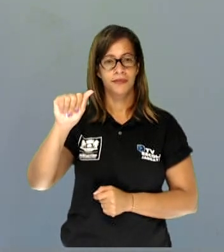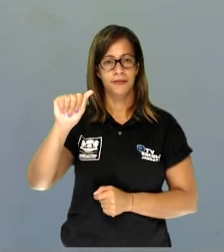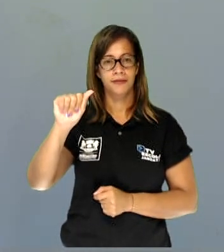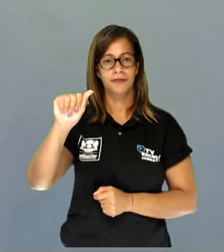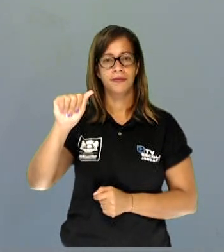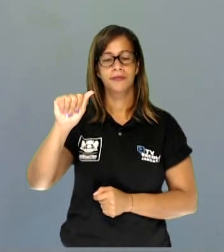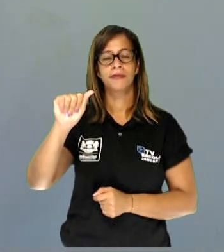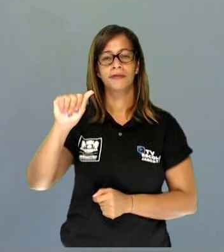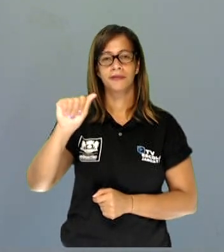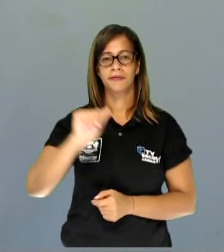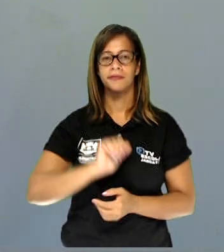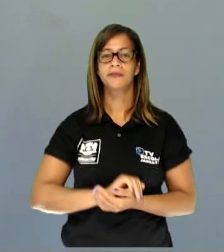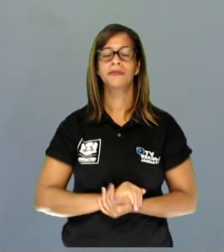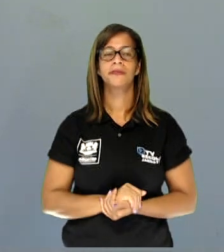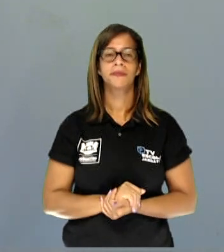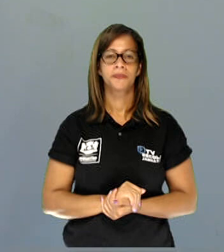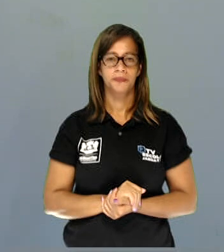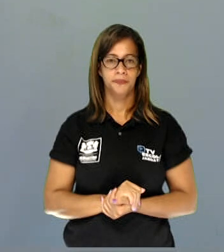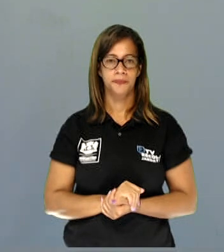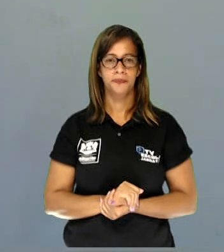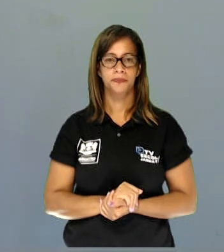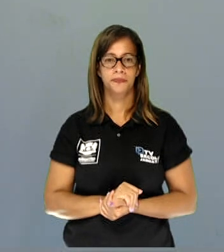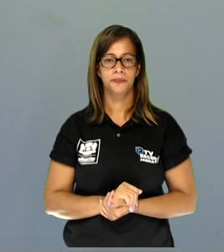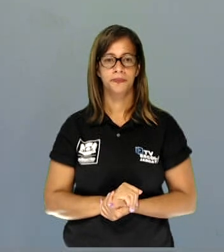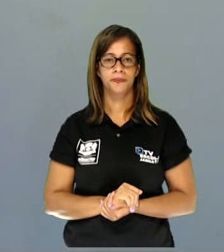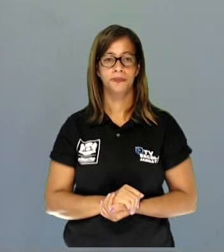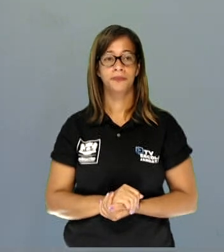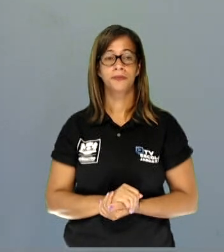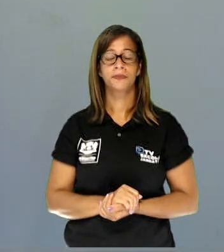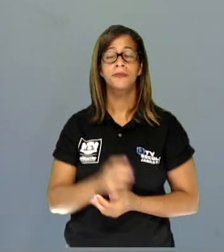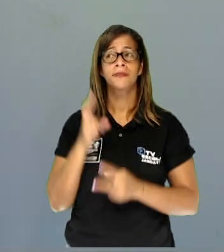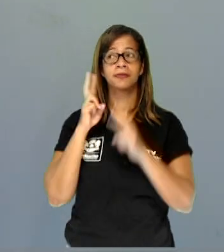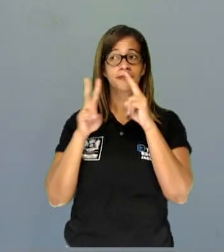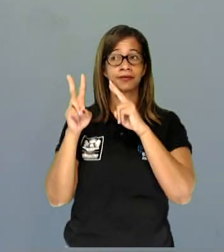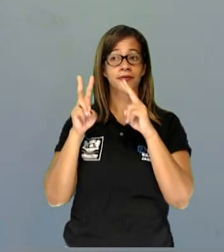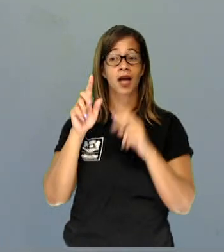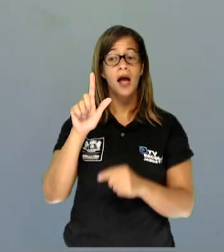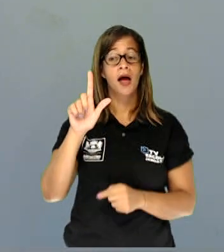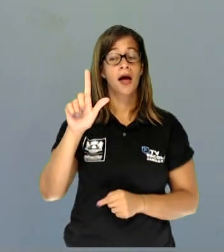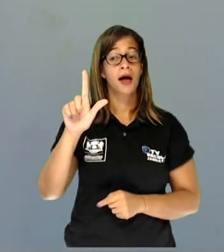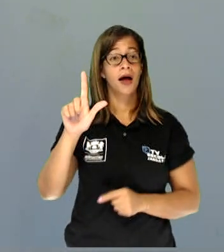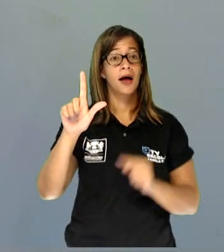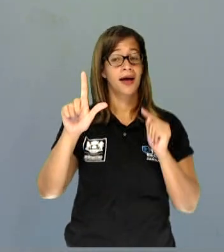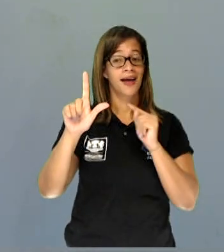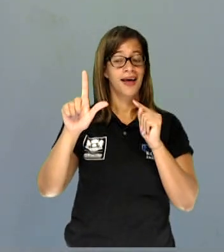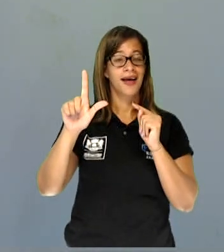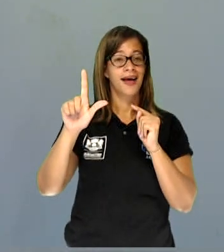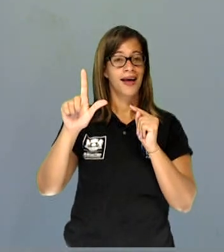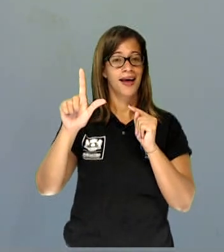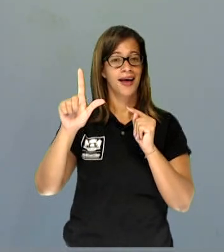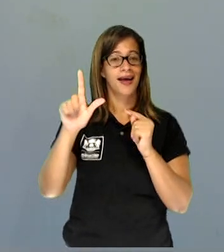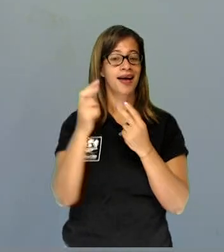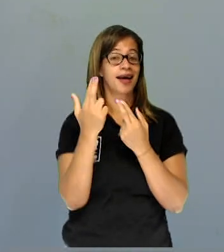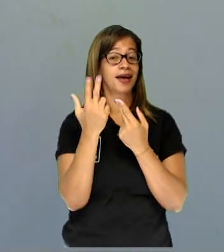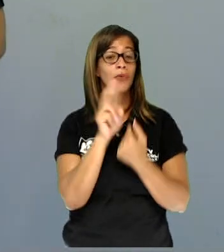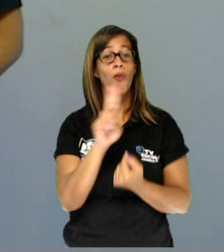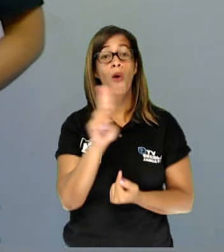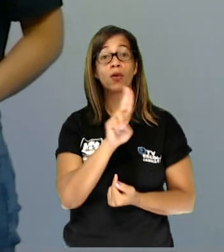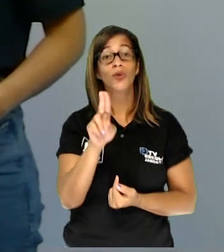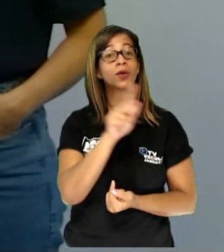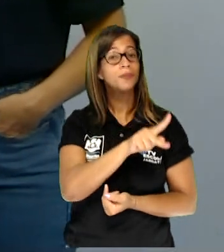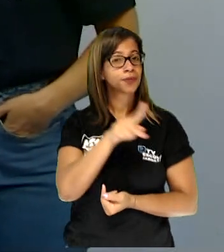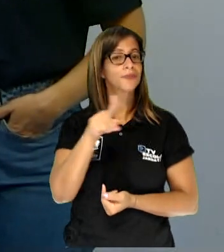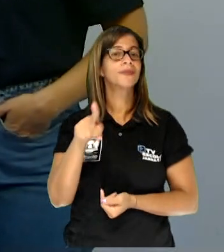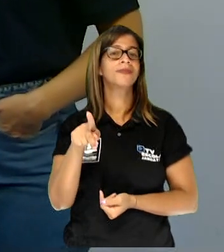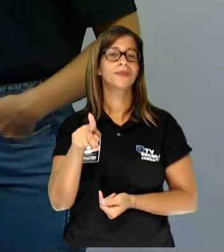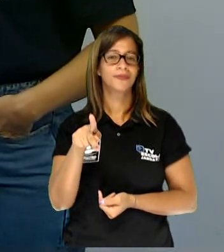igual. Li, li. Agora é igual de tia Lisa. Ó. Li, li. L, I. Muito